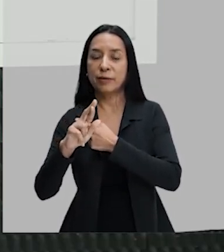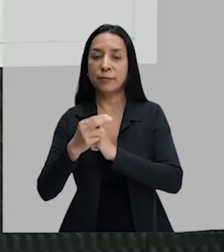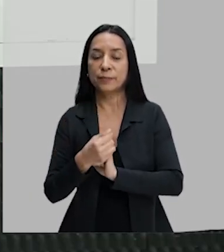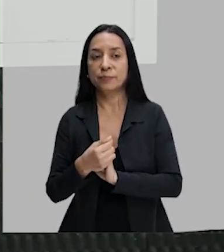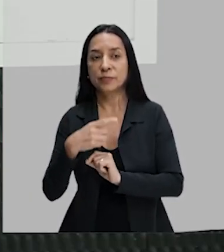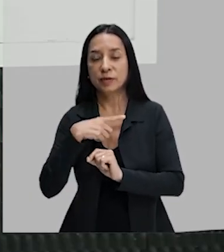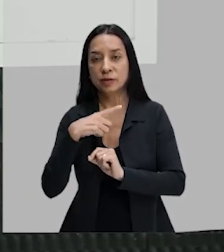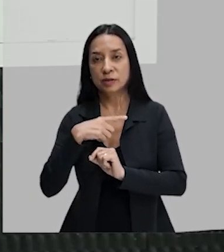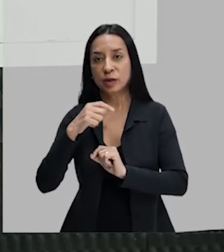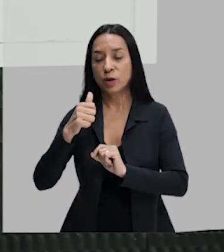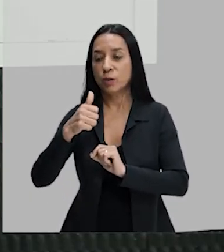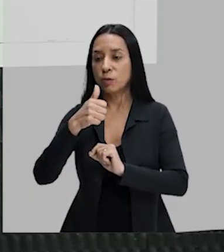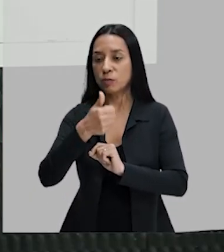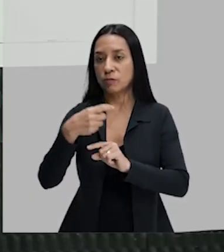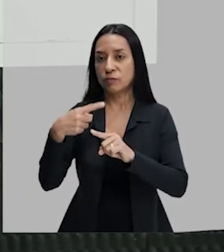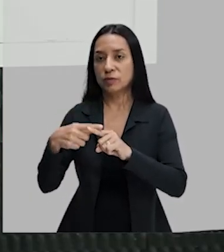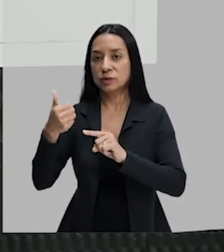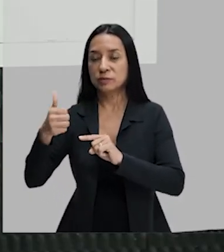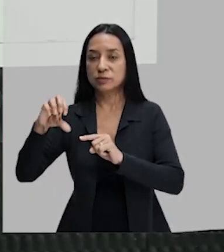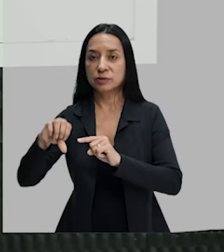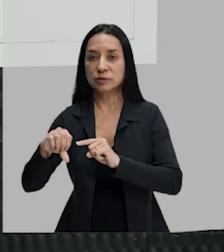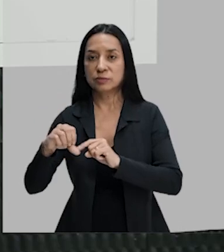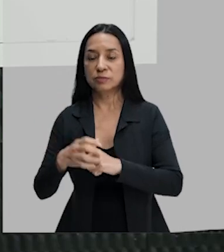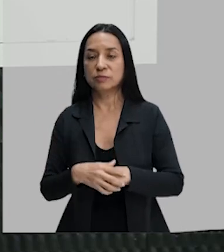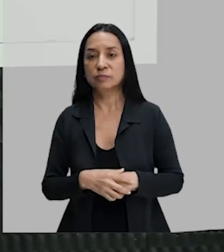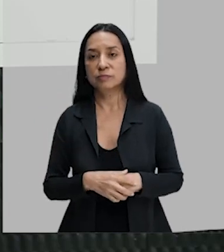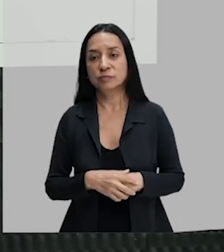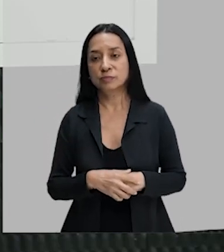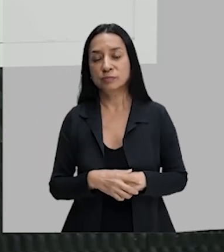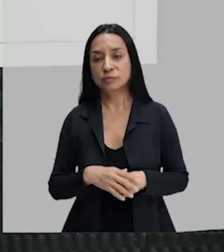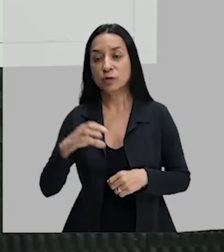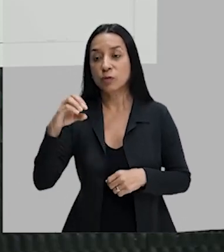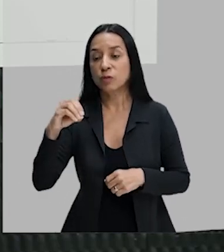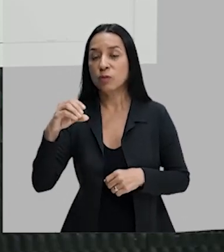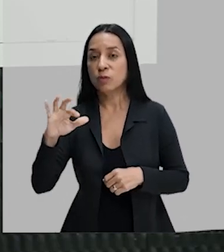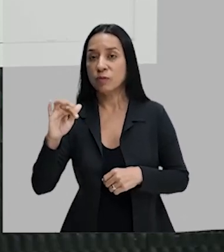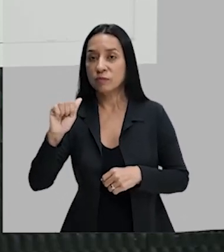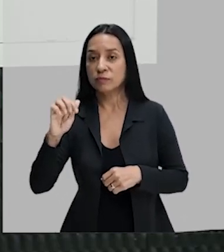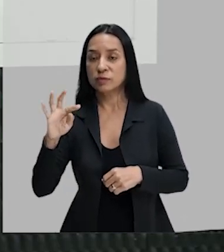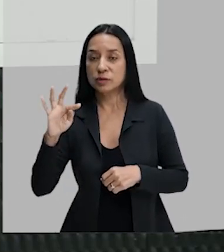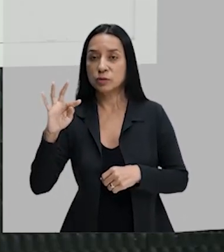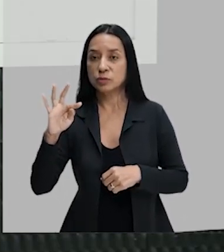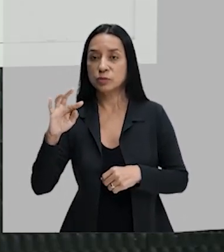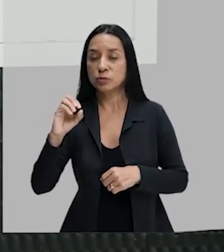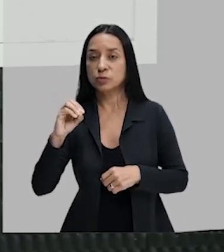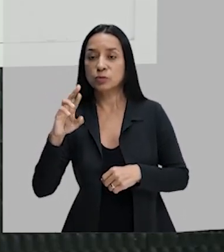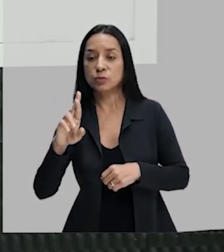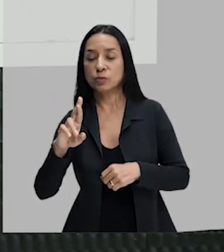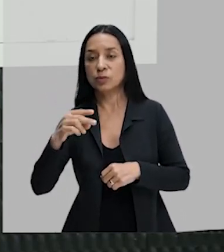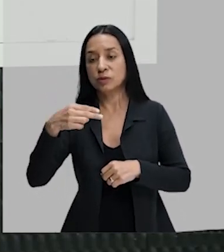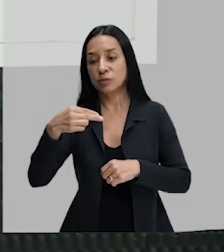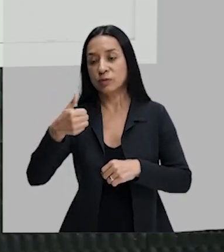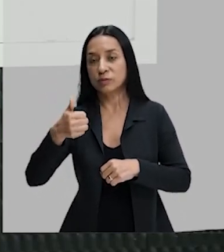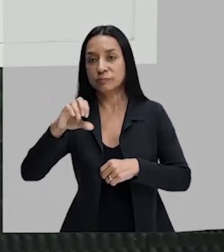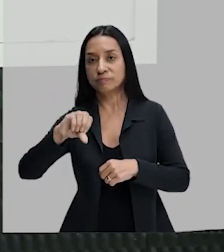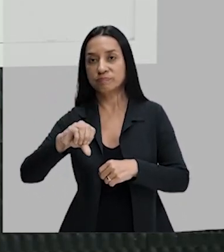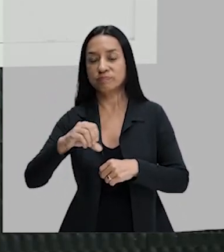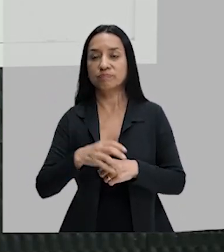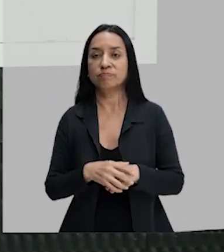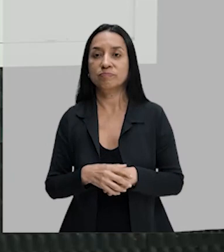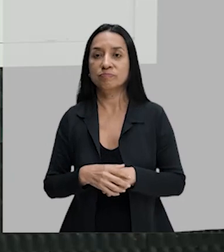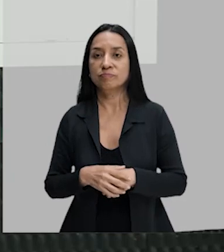ter 1 multiplicado por 19. Então, o cofator é 19. Então, às vezes, o cofator